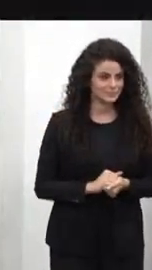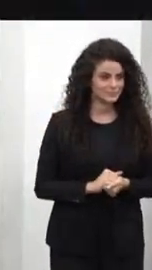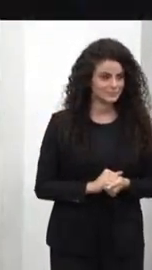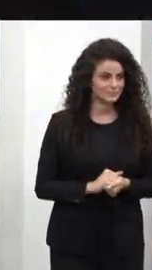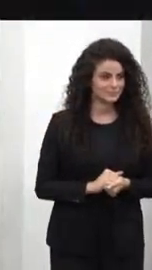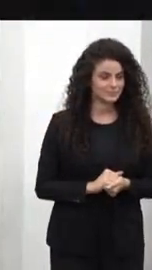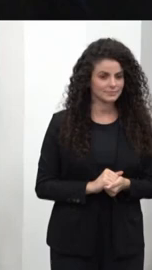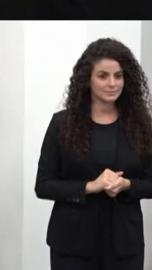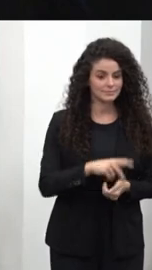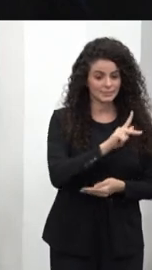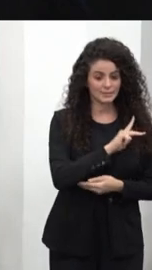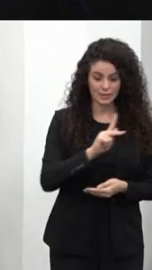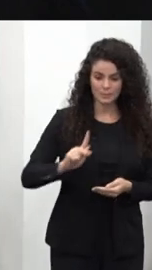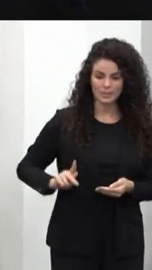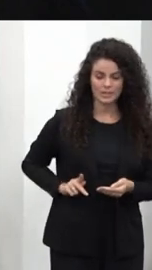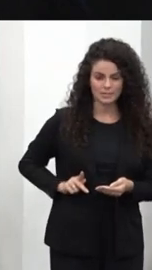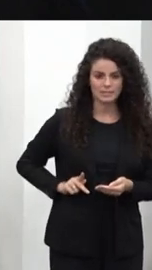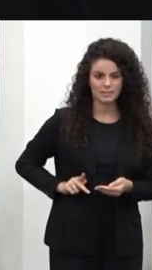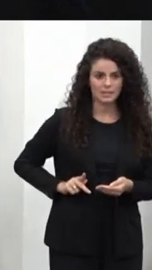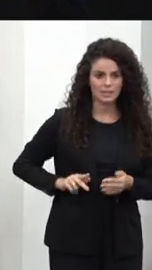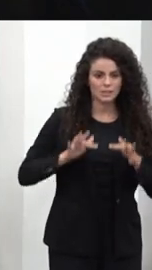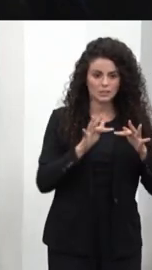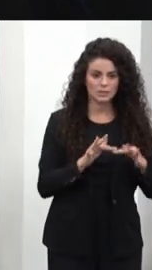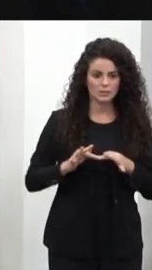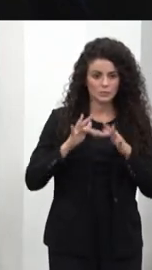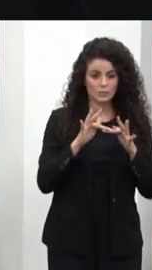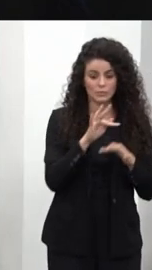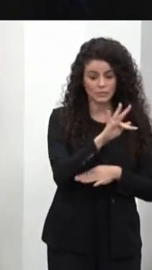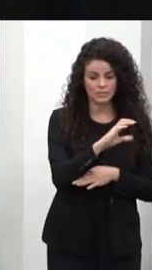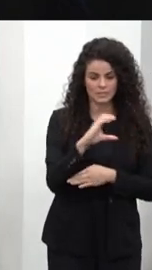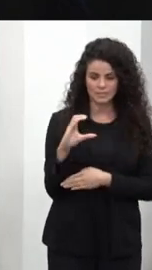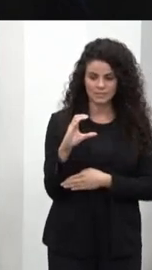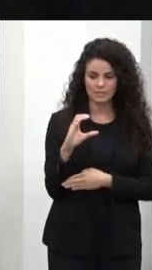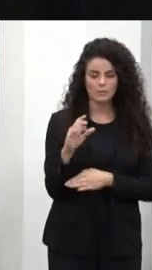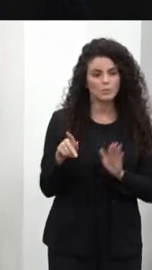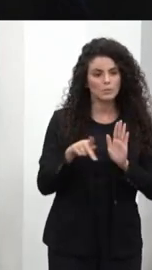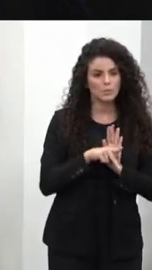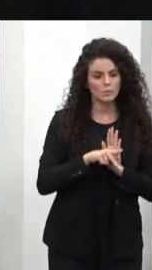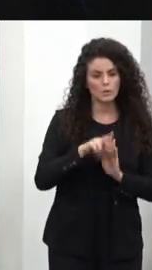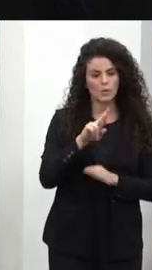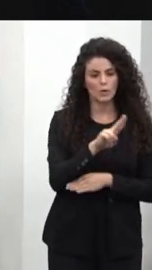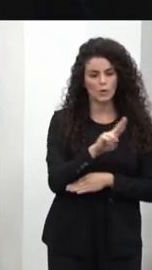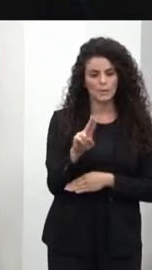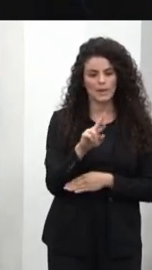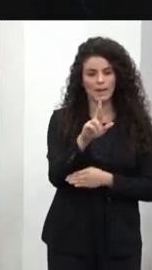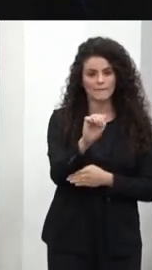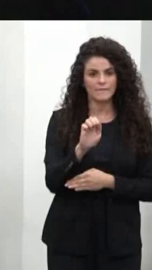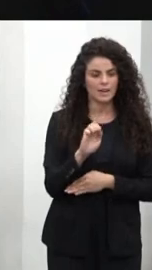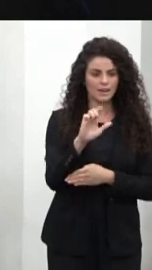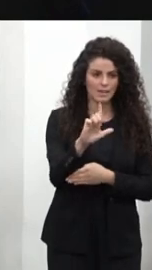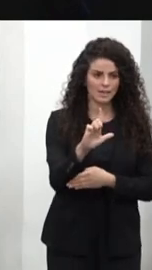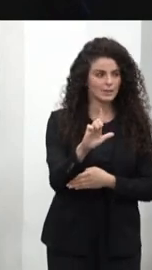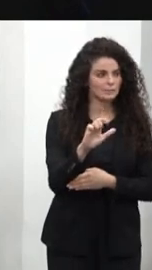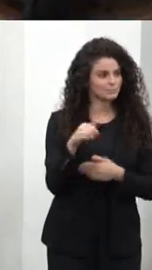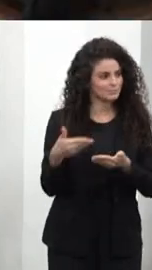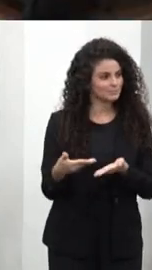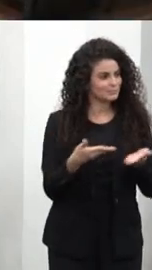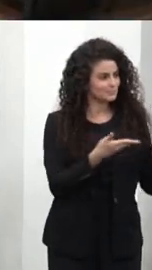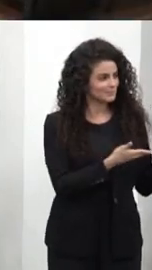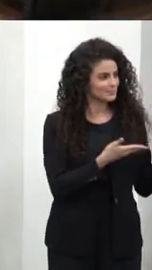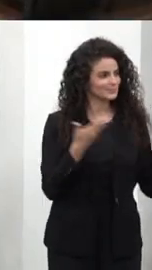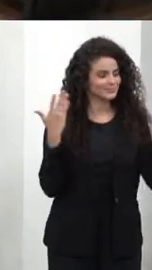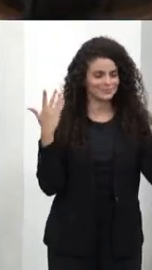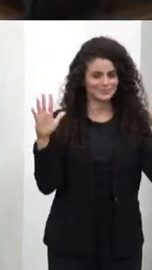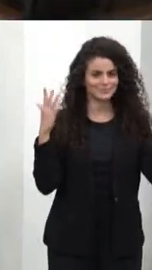senhor presidente da Fundação Catarinense de Cultura FCC Rafael Nogueira Alves Tavares da Silva